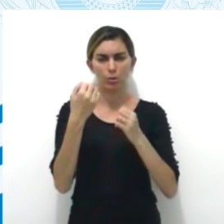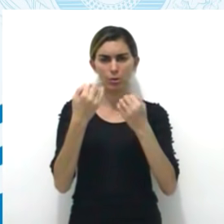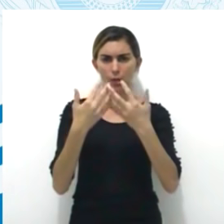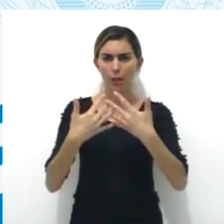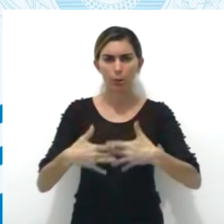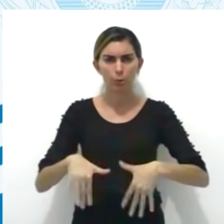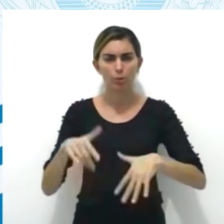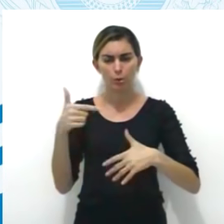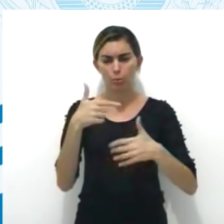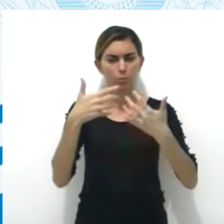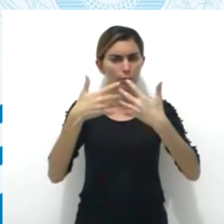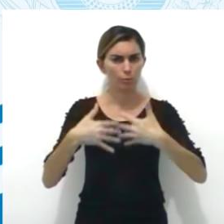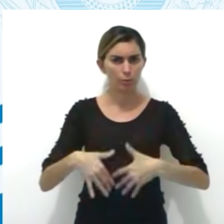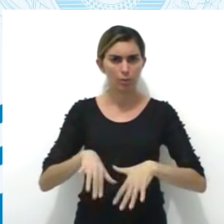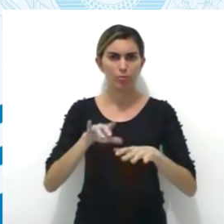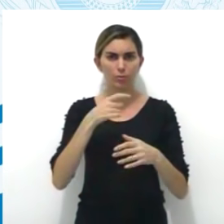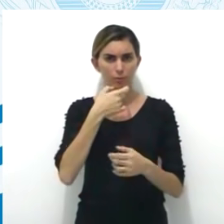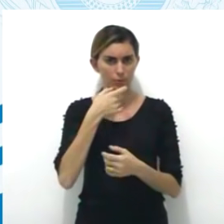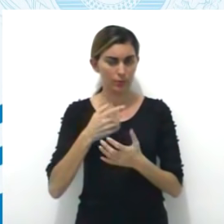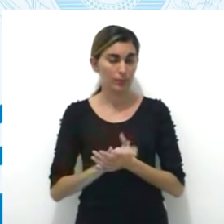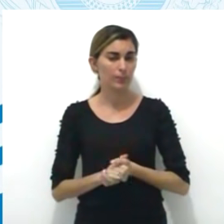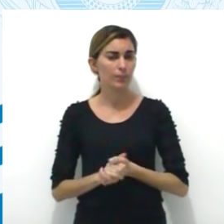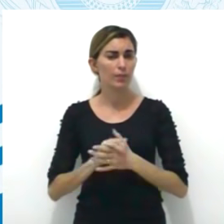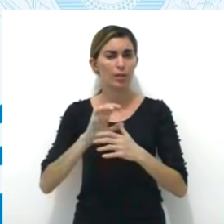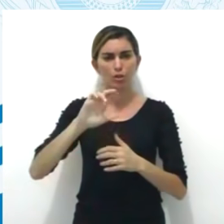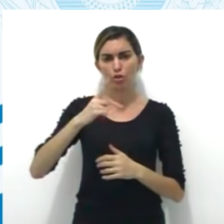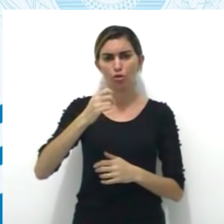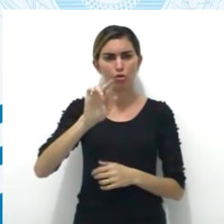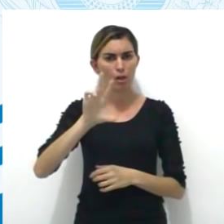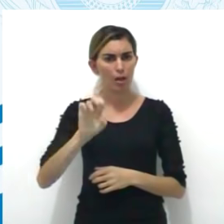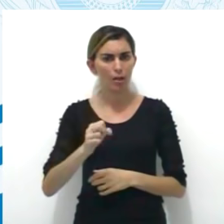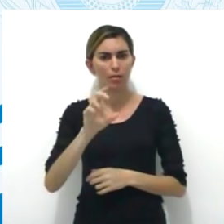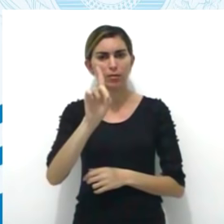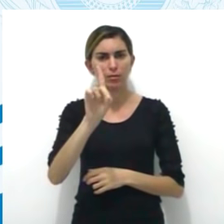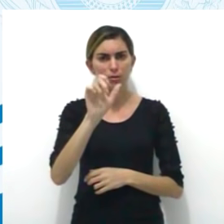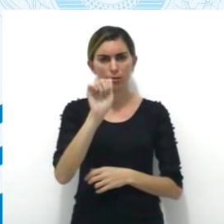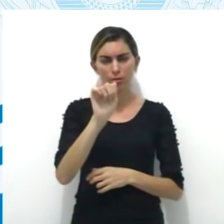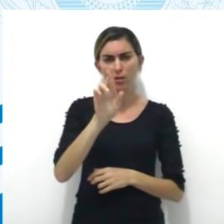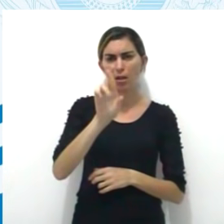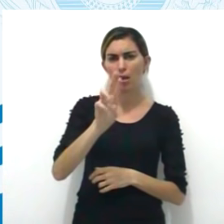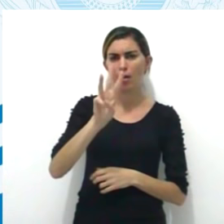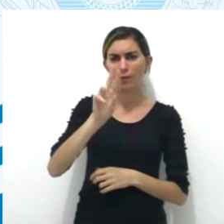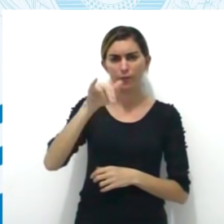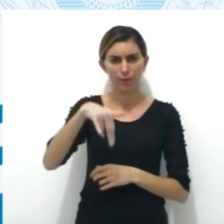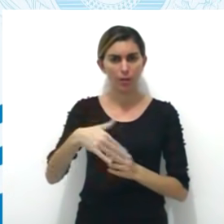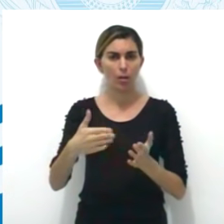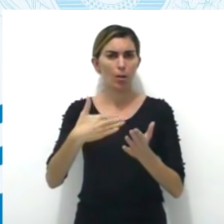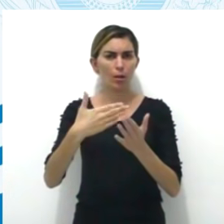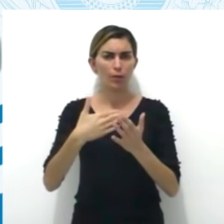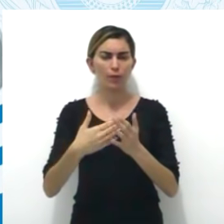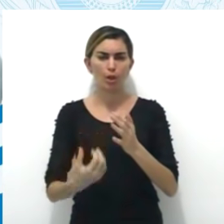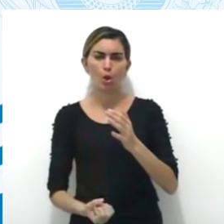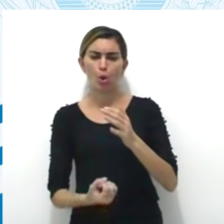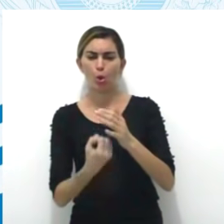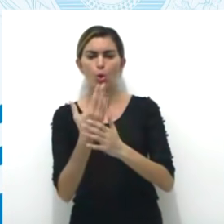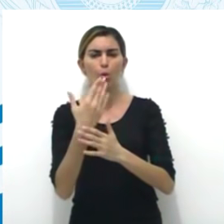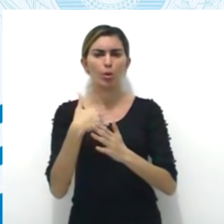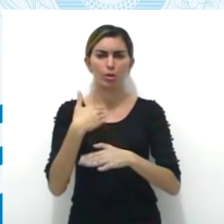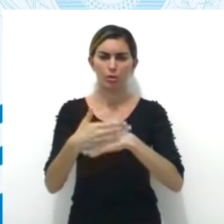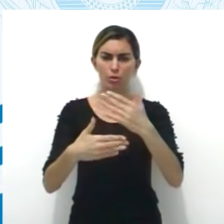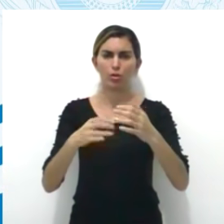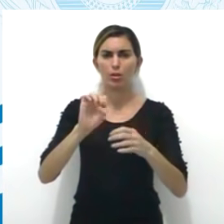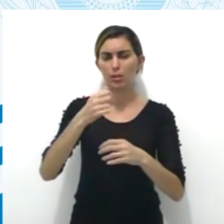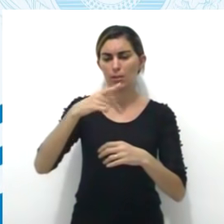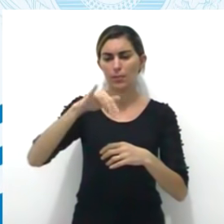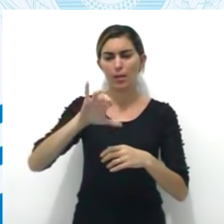Segundo o naturalista inglês, não é isso? Charles Darwin, não é isso? No livro A